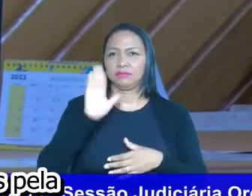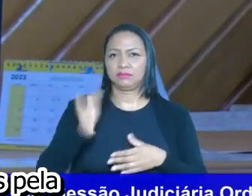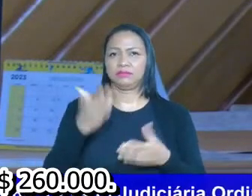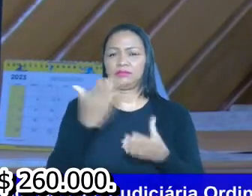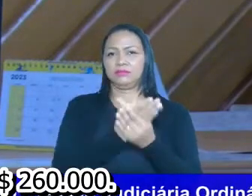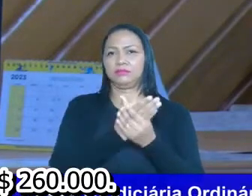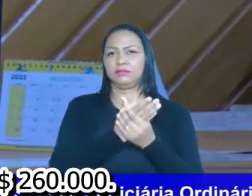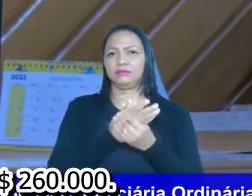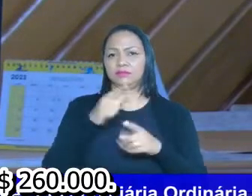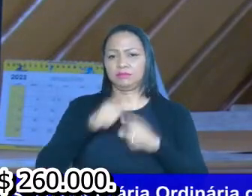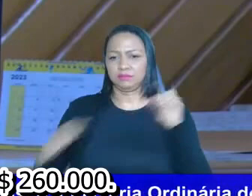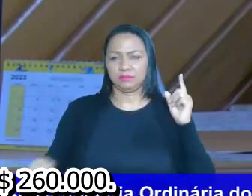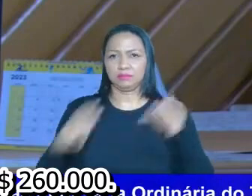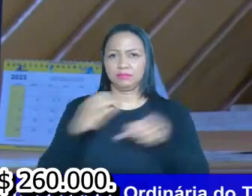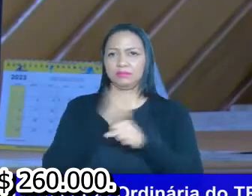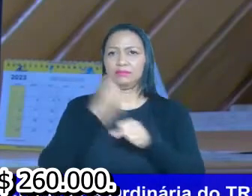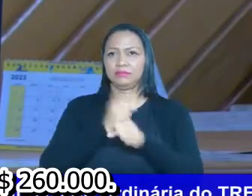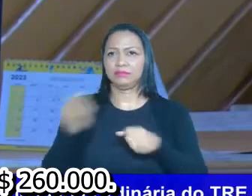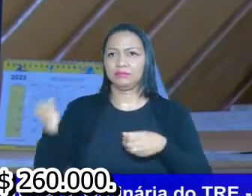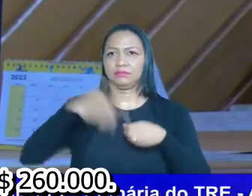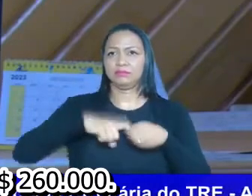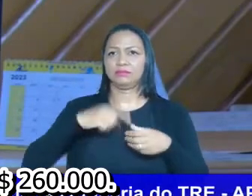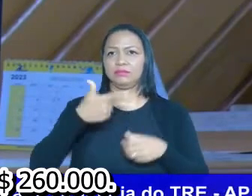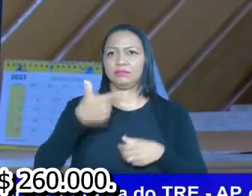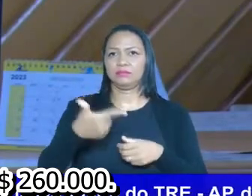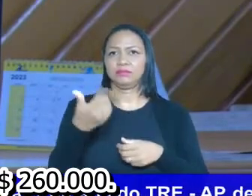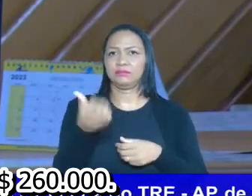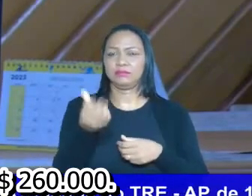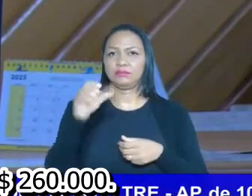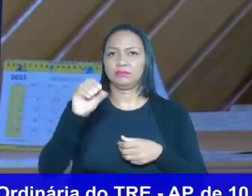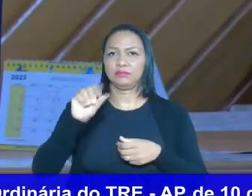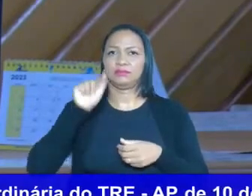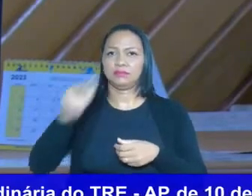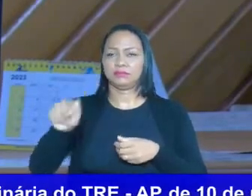autos pela desaprovação das contas e devolução do valor de R$ 260